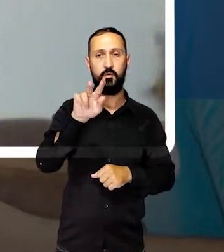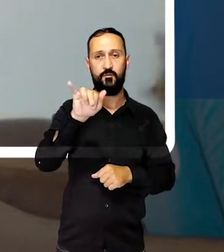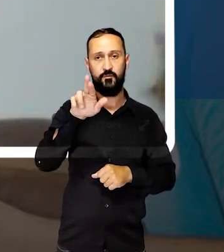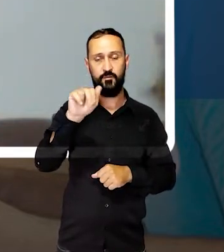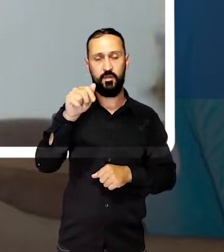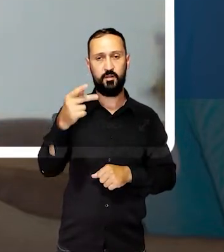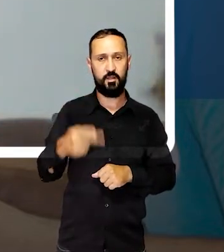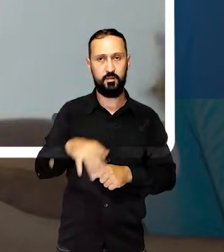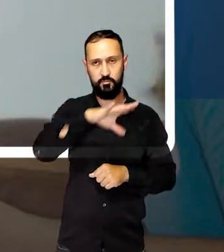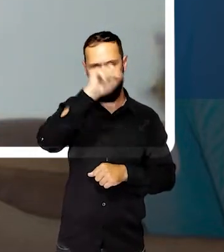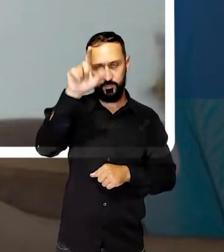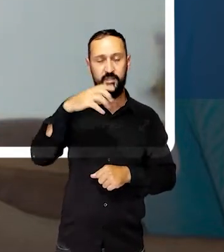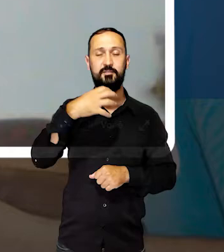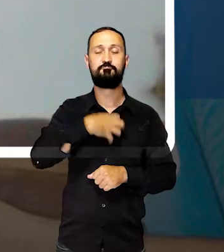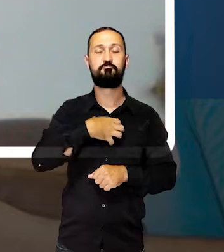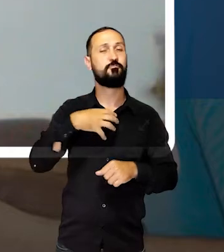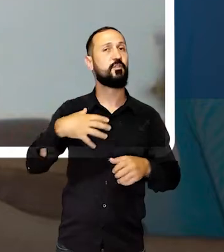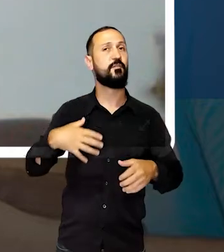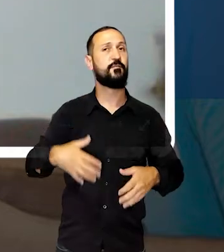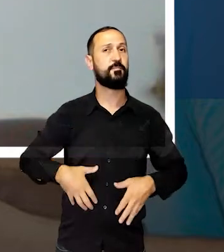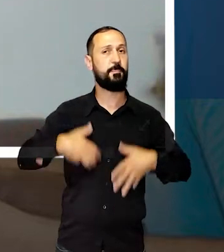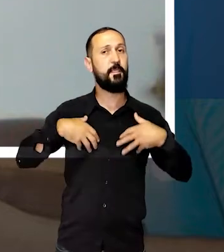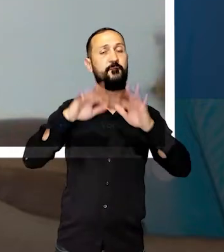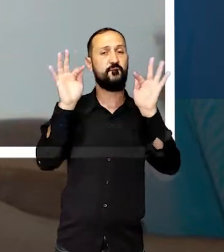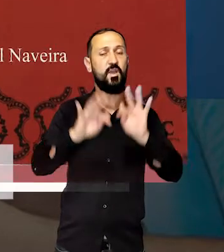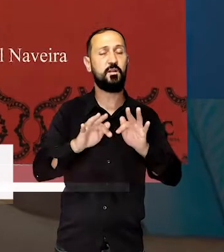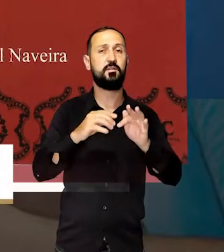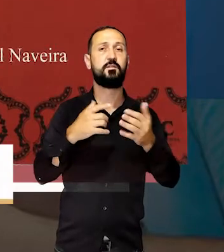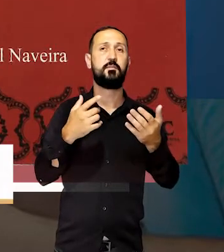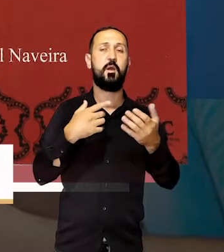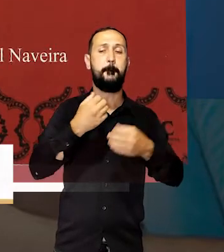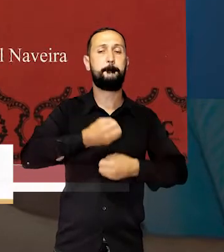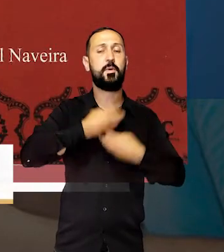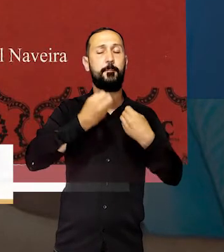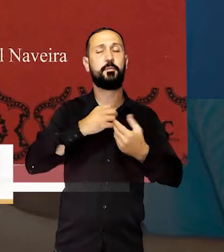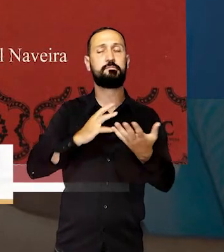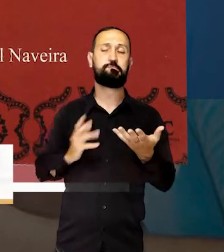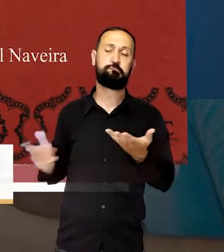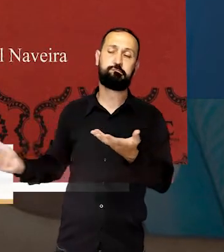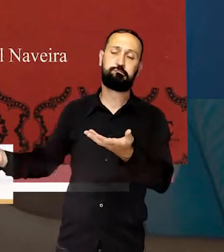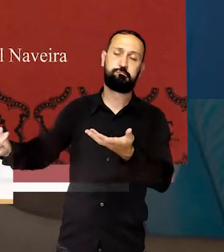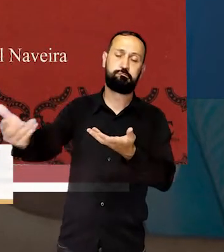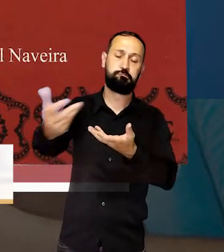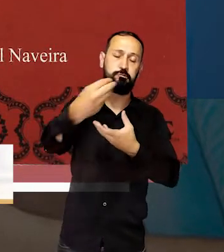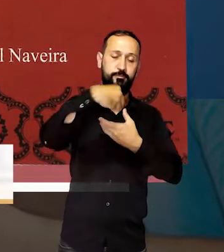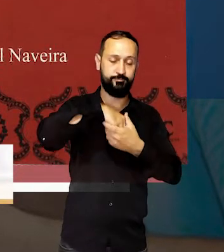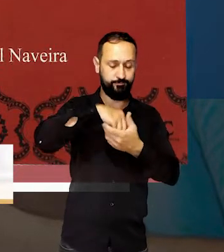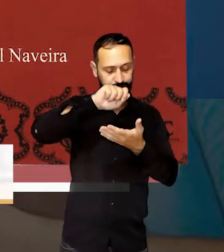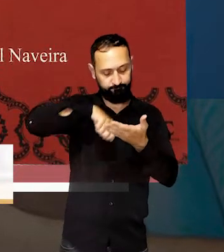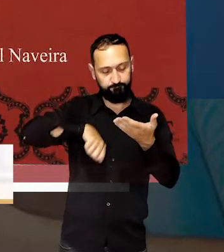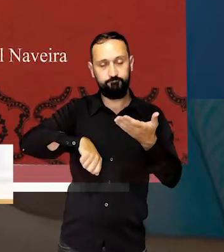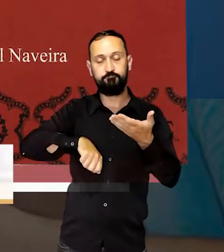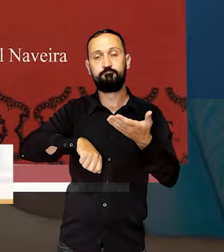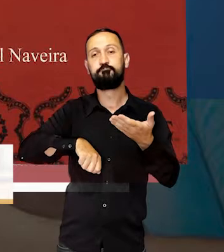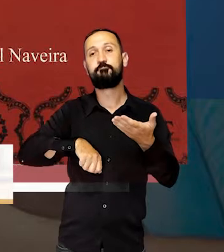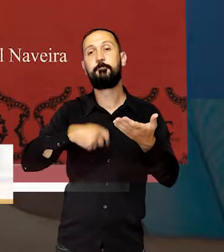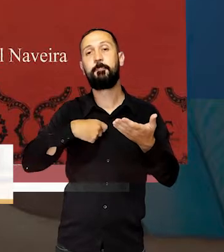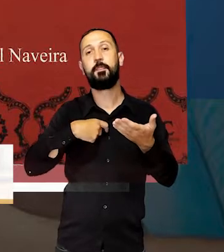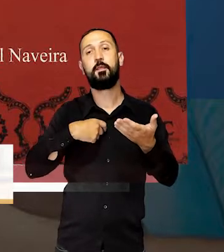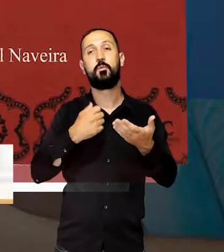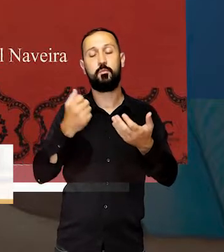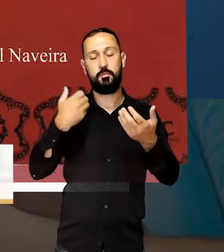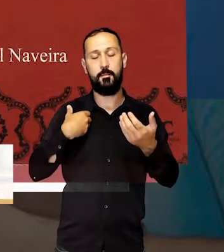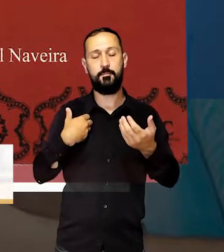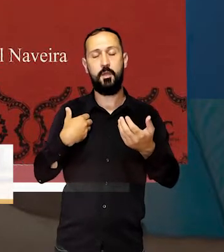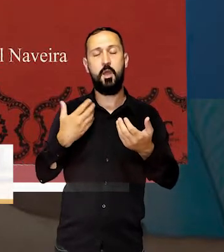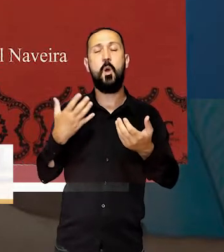de Mato Grosso do Sul, me deixou muito feliz. É uma coletânea de poemas em que eu falo da